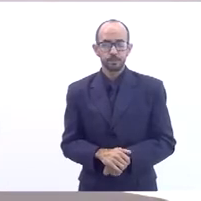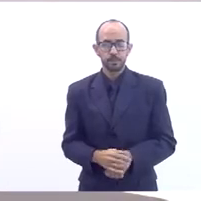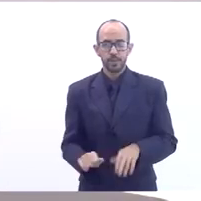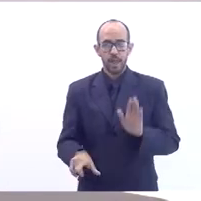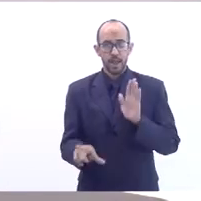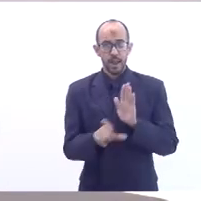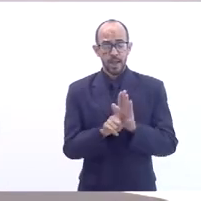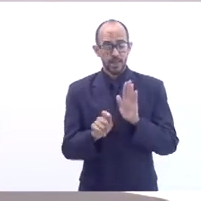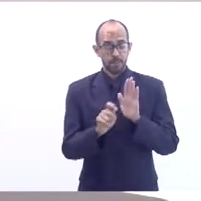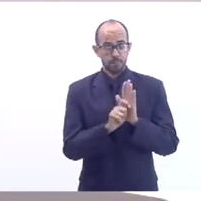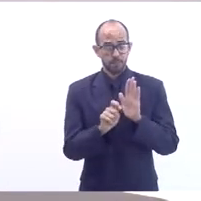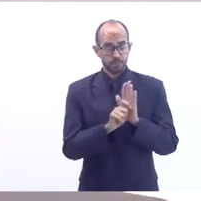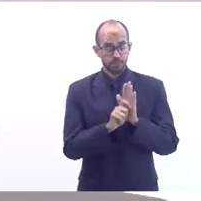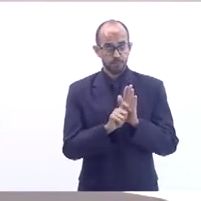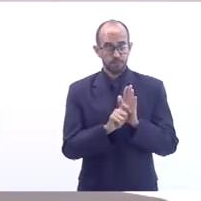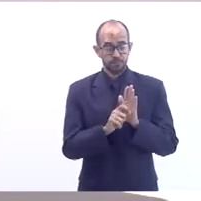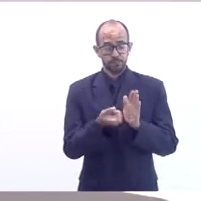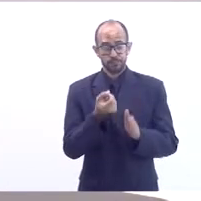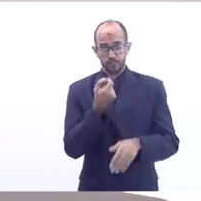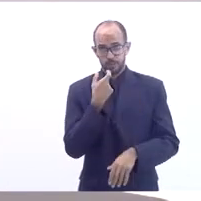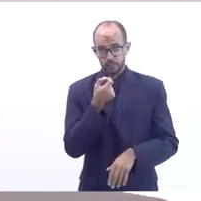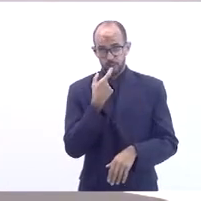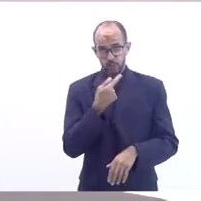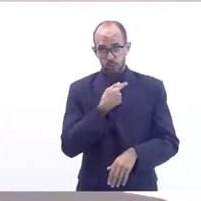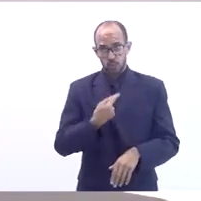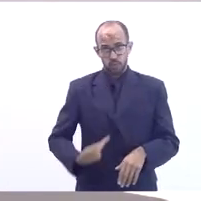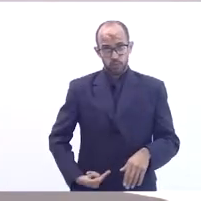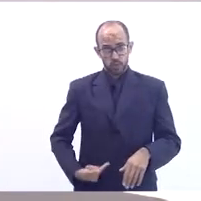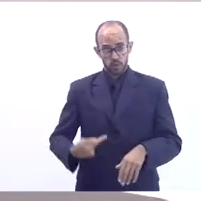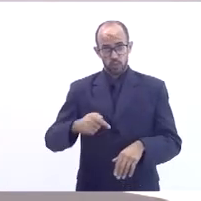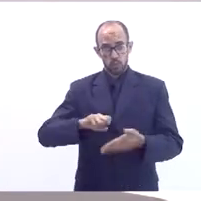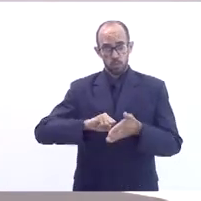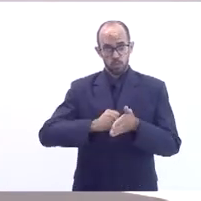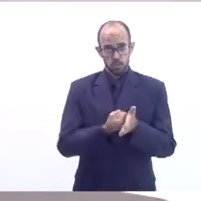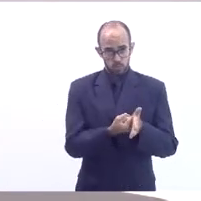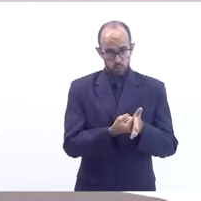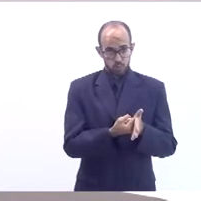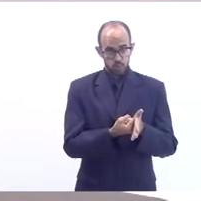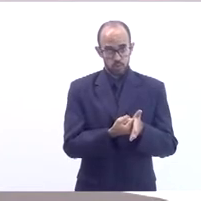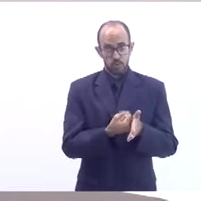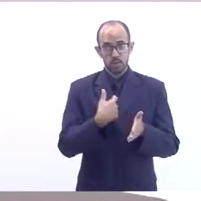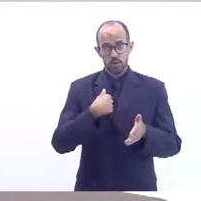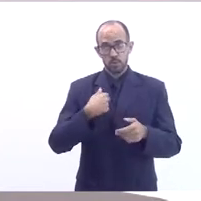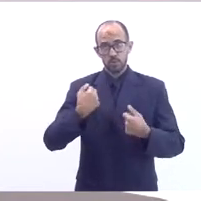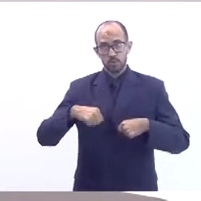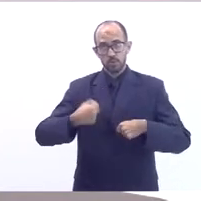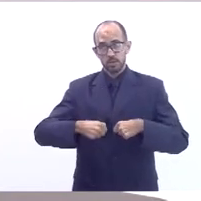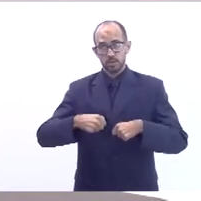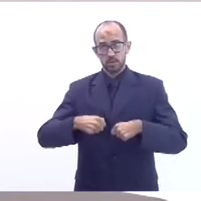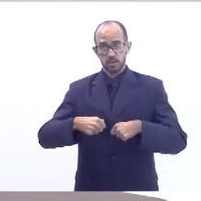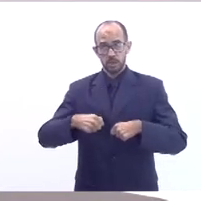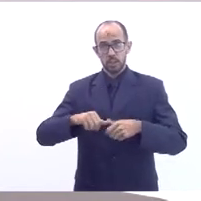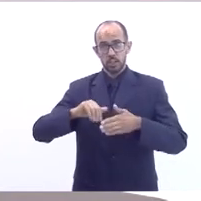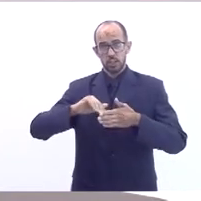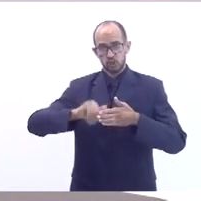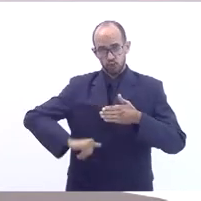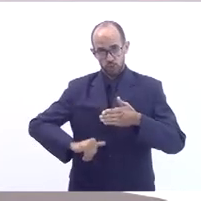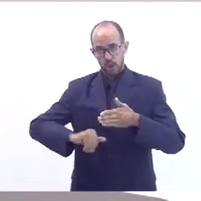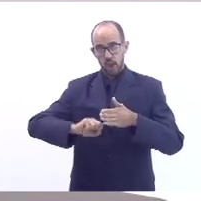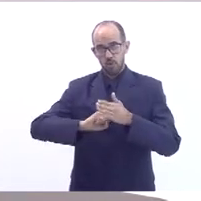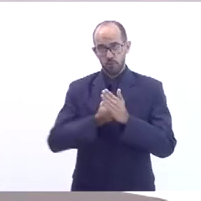da cannabis medicinal Governador ver tudo eu tive que derrubar o veto derrubar o veto você tem que ter 36 votos sim